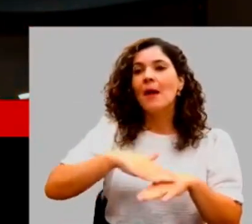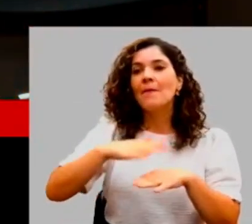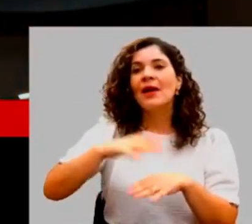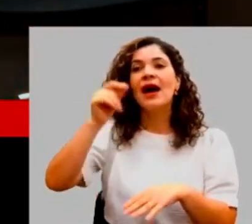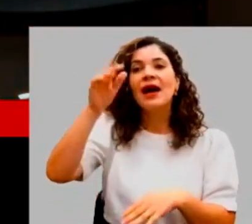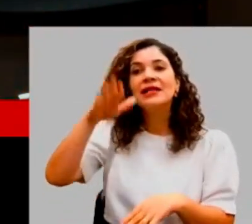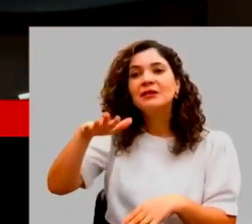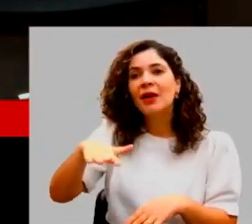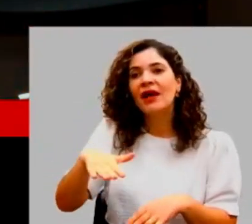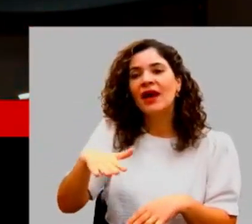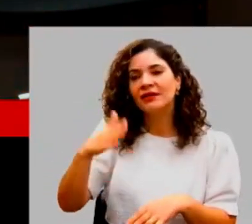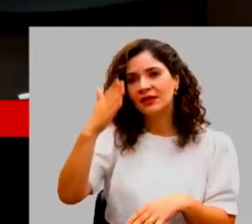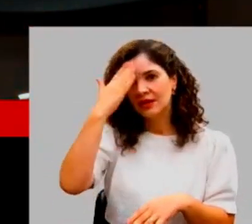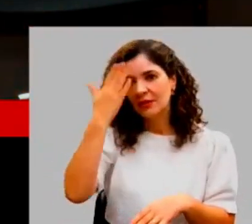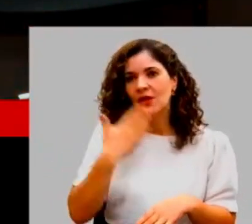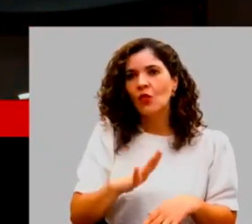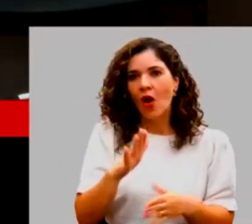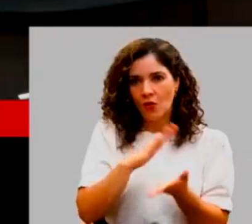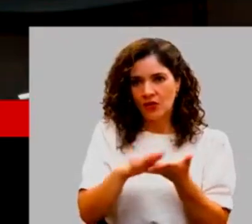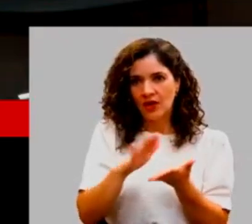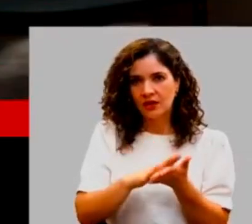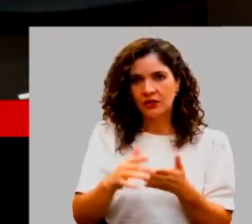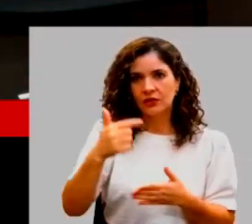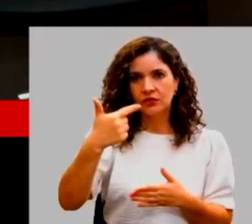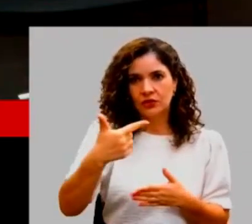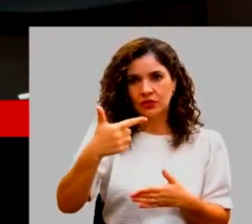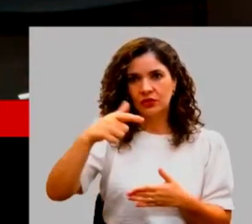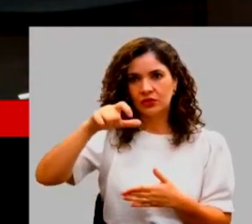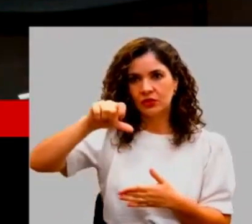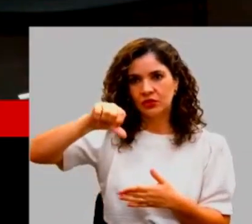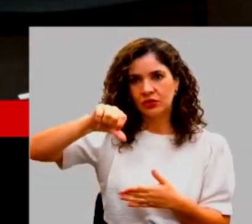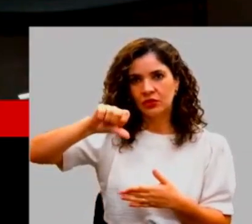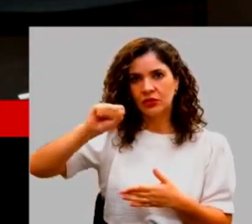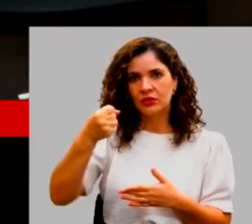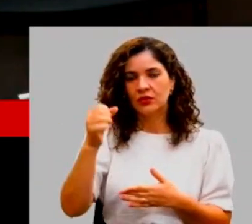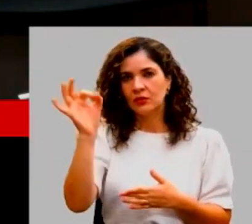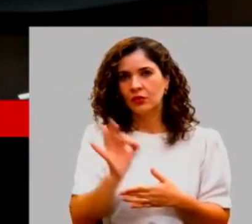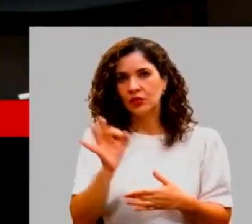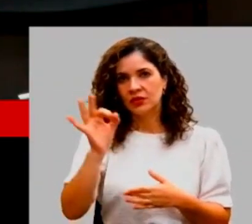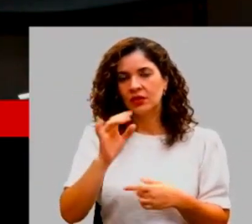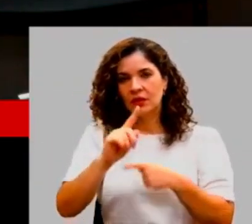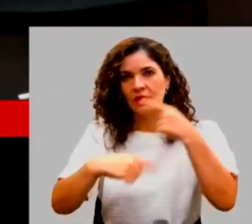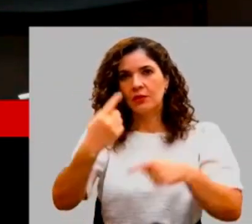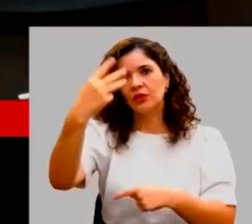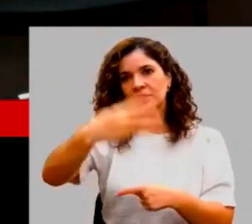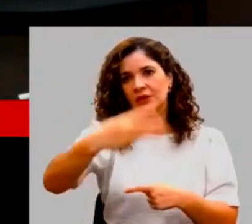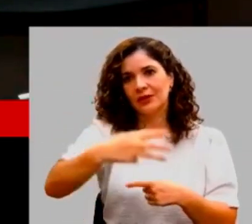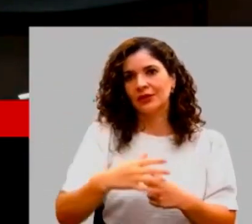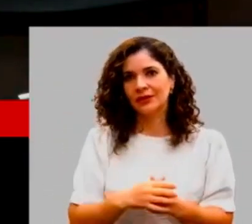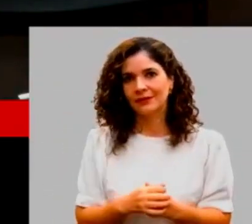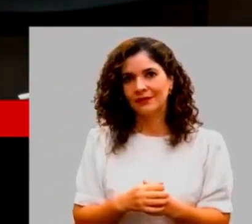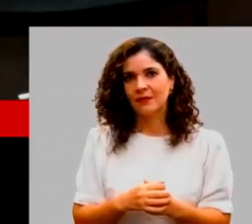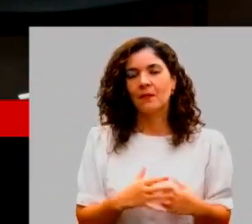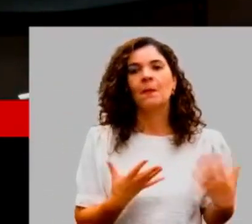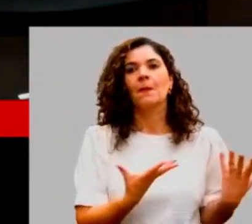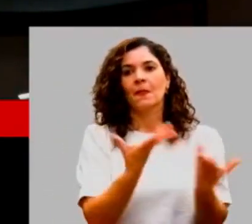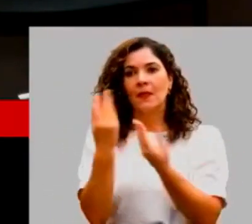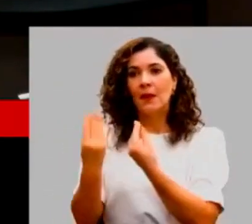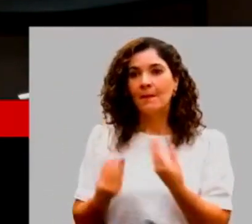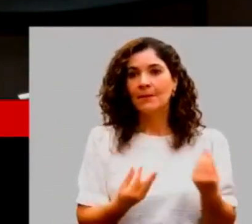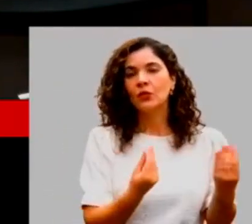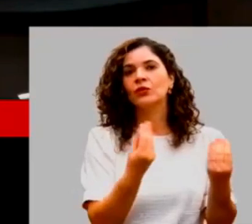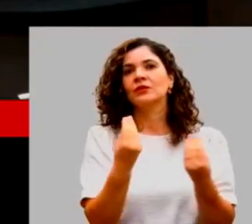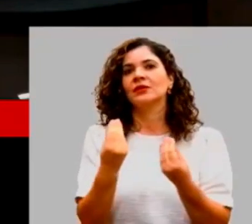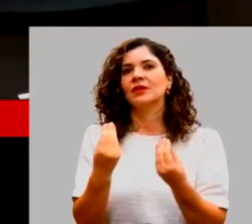sabe qual que é o déficit 298 depois que terceirizou a farmácia e muitos e muitas matérias